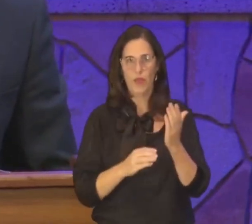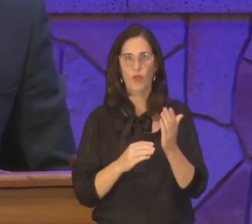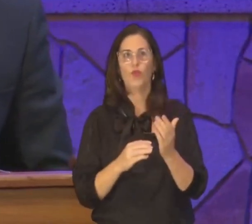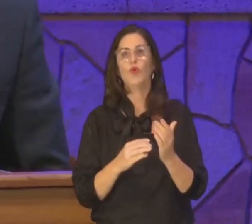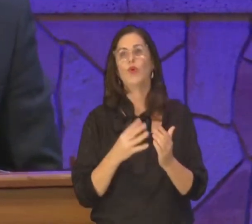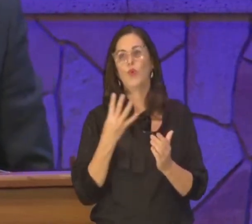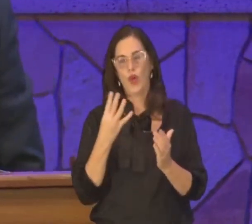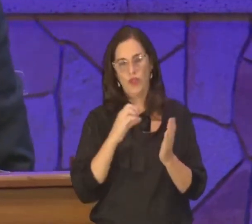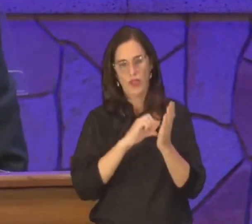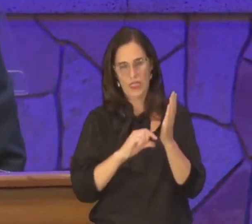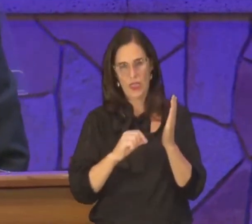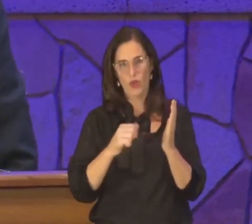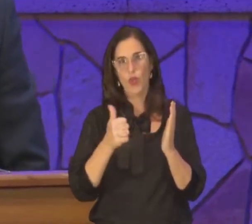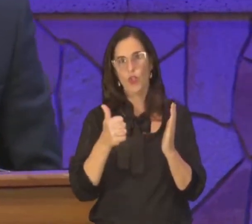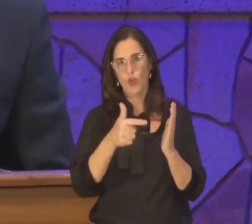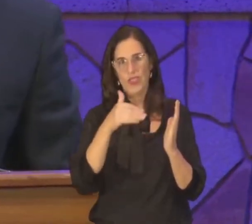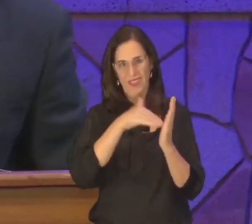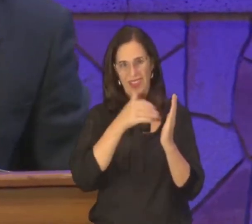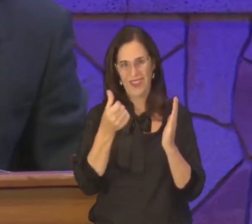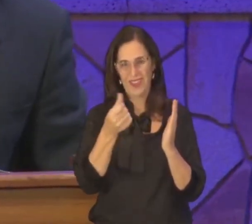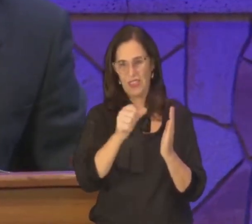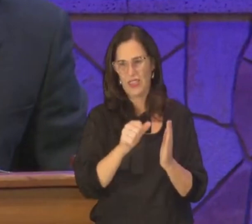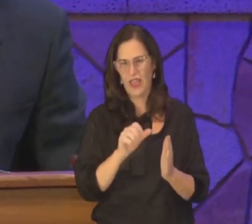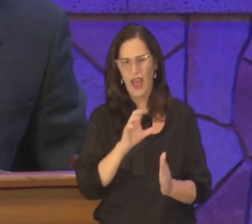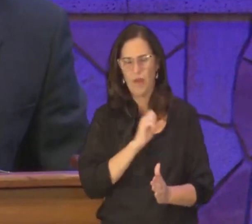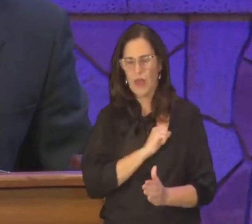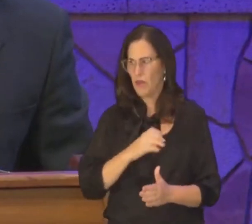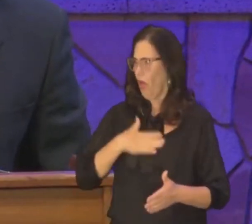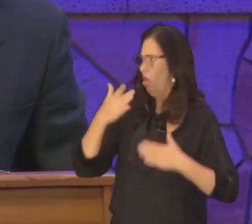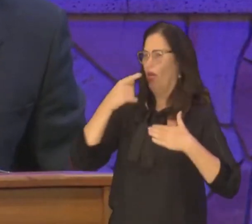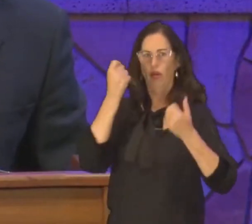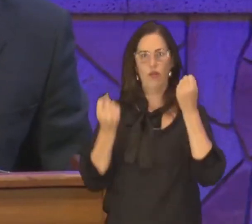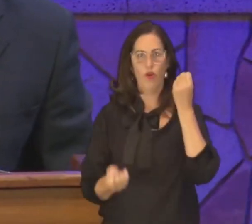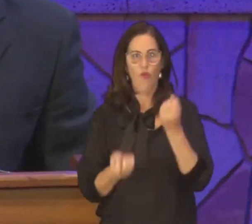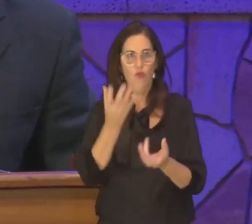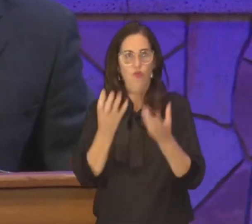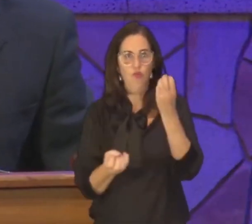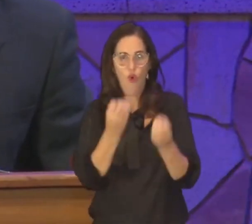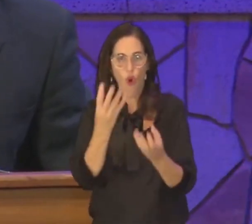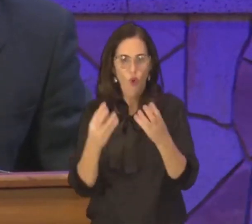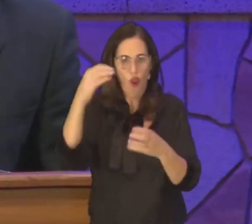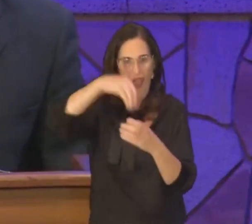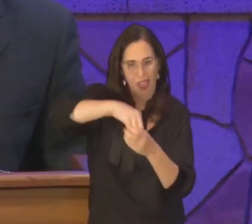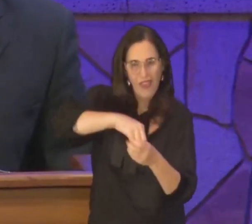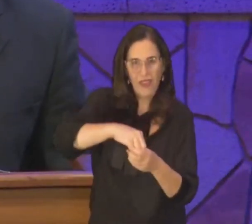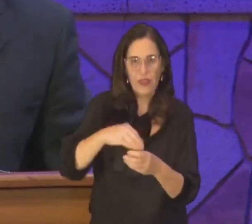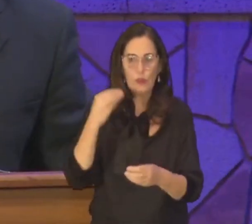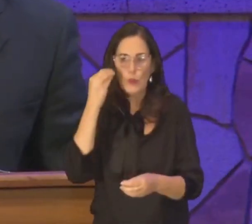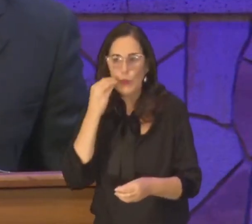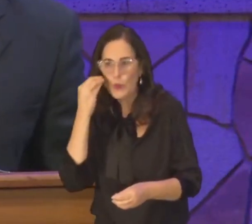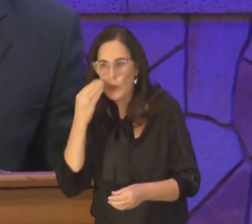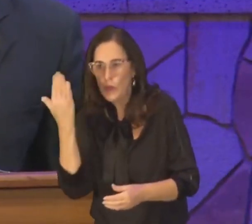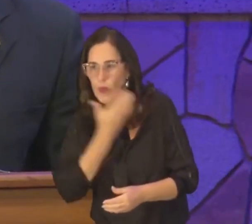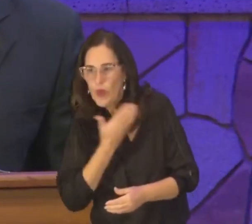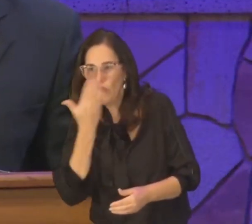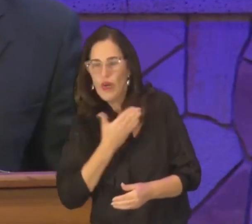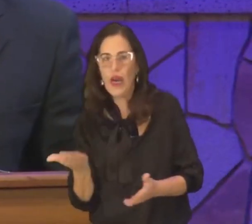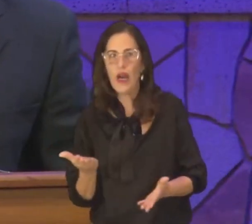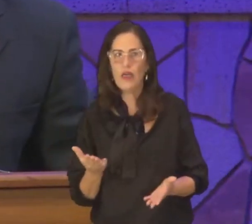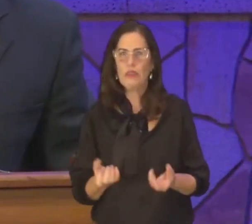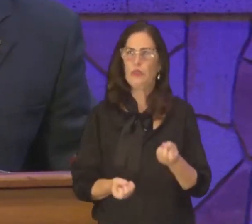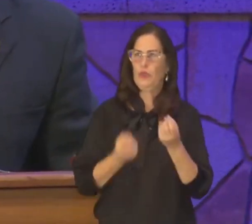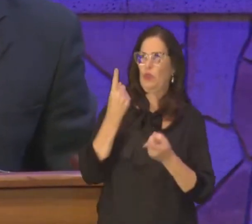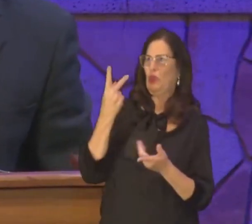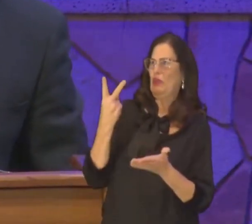16. Amados, não se surpreendam com o fogo que surge entre vocês para prová-los, como se algo estranho